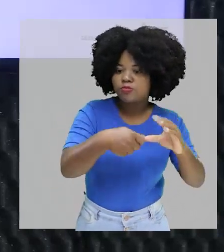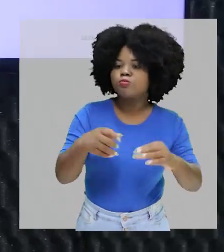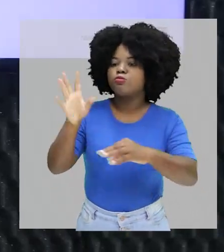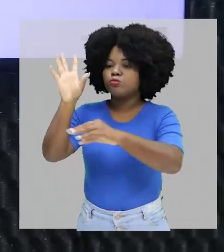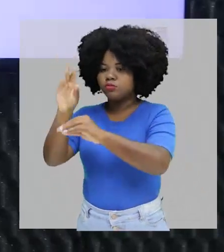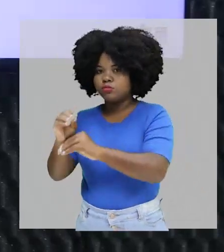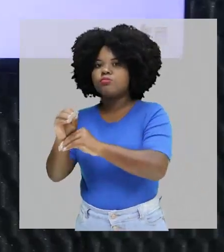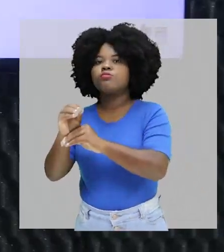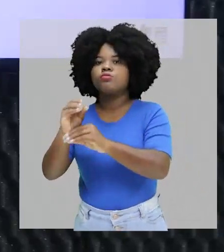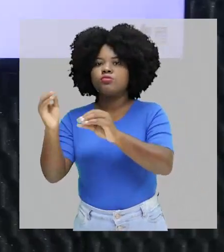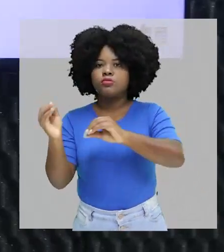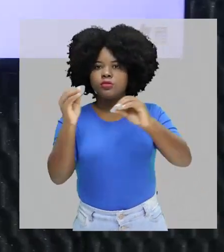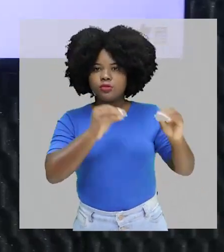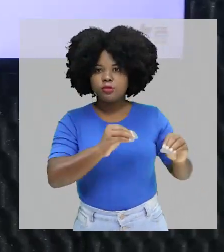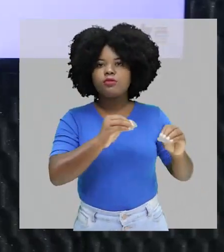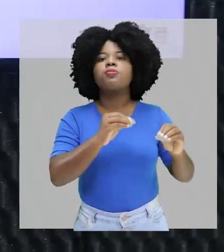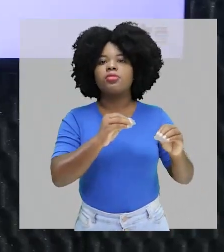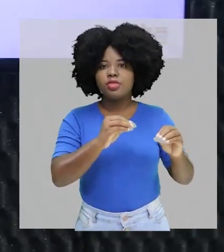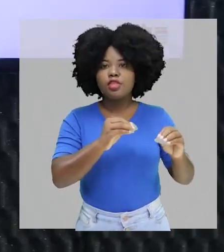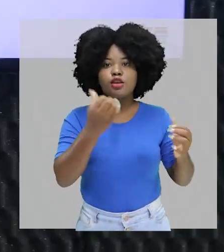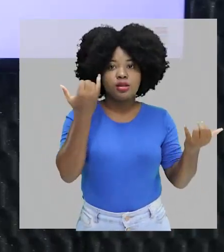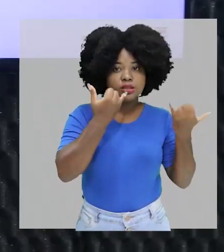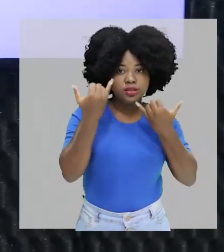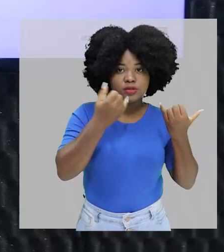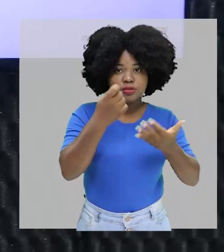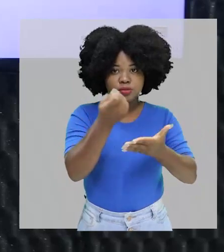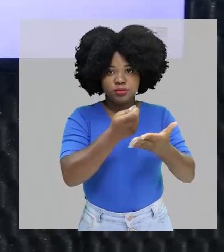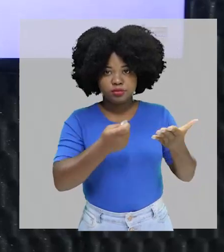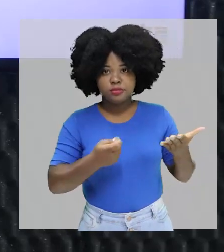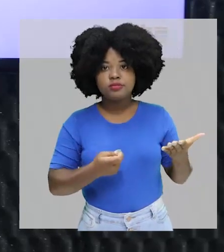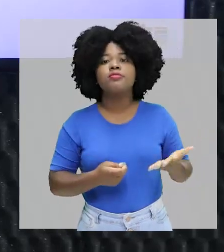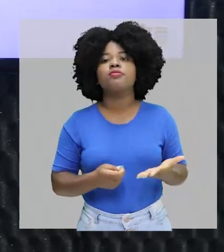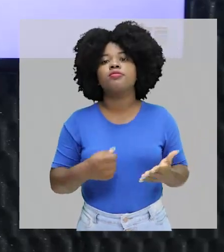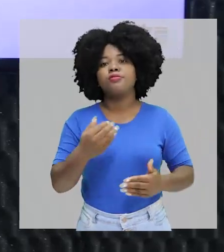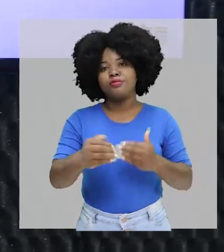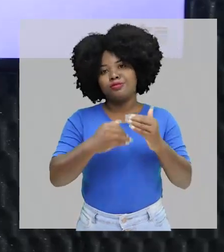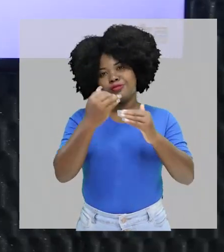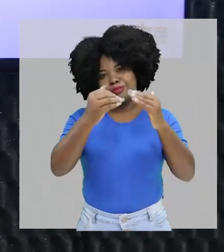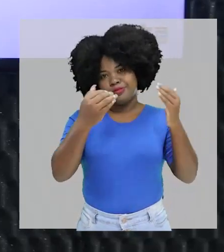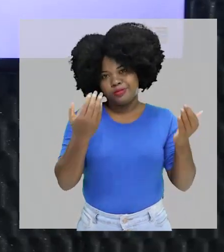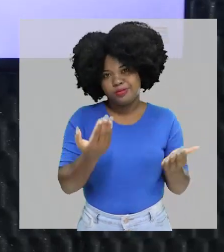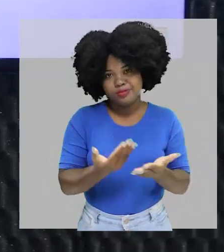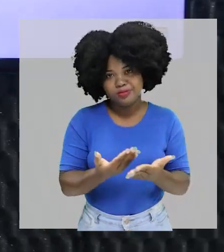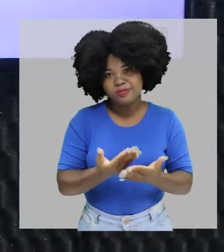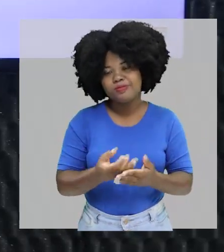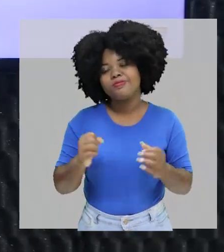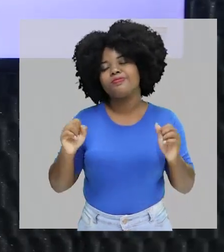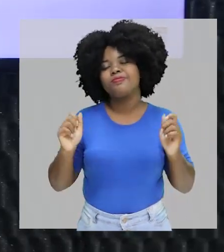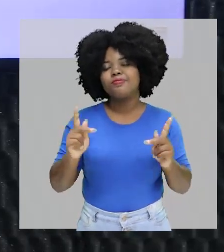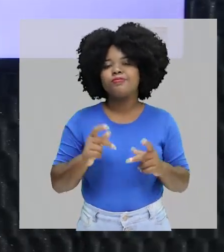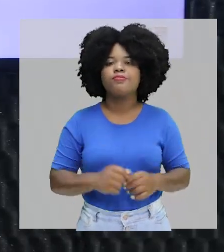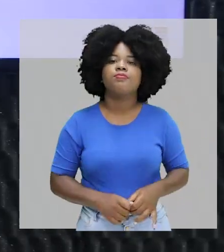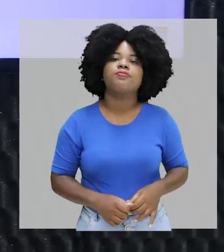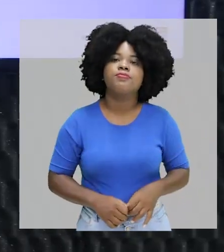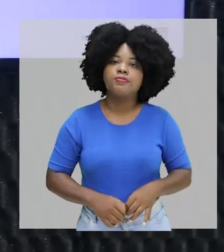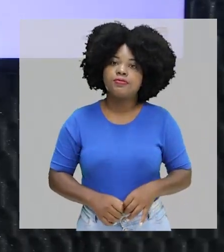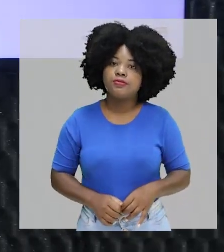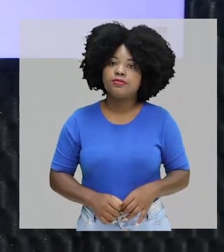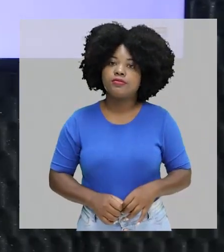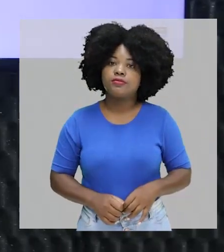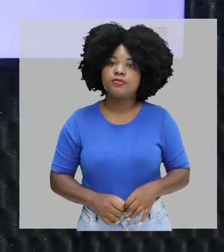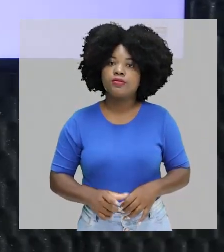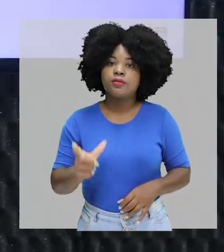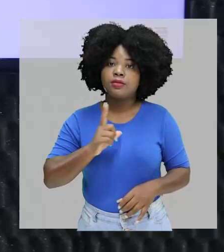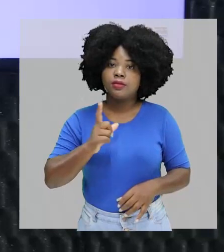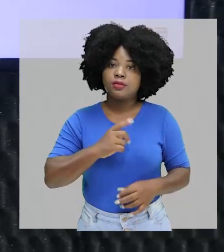essas informações para o seu caderno para você poder desenvolver os seus estudos. Show de bola, turminha? Bom, estamos